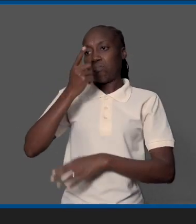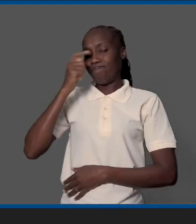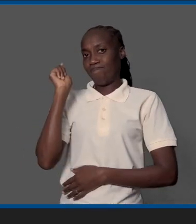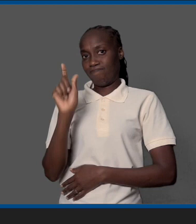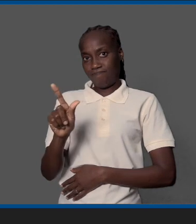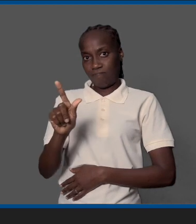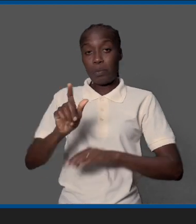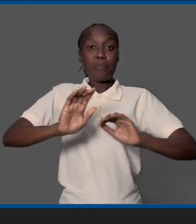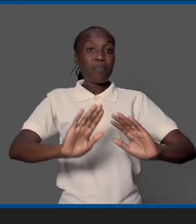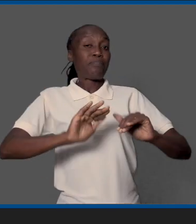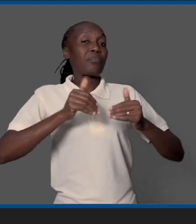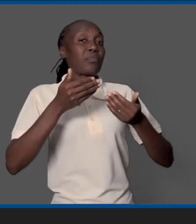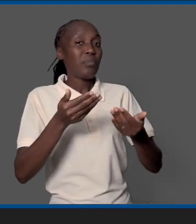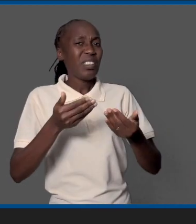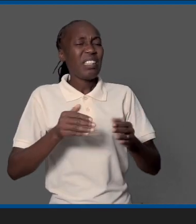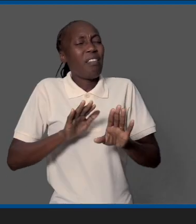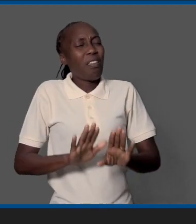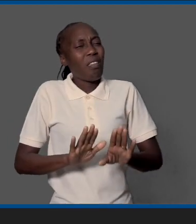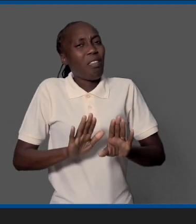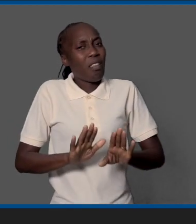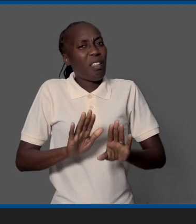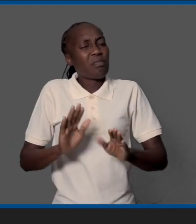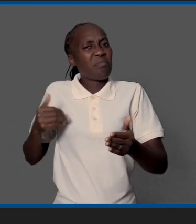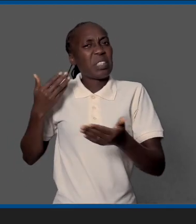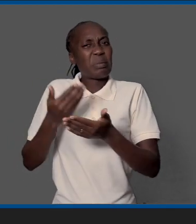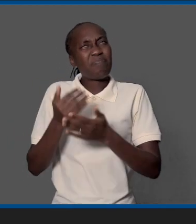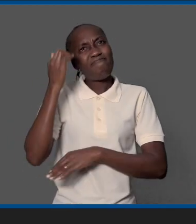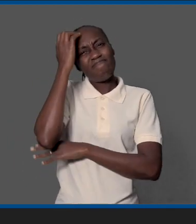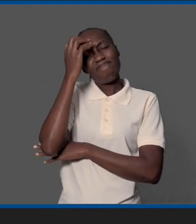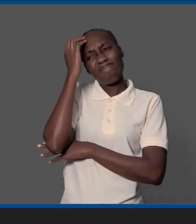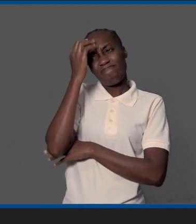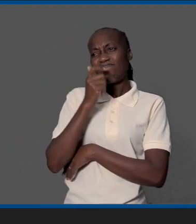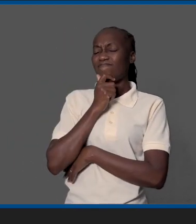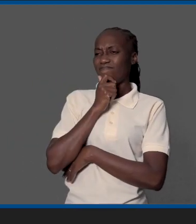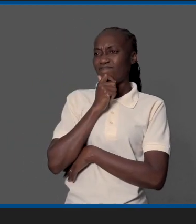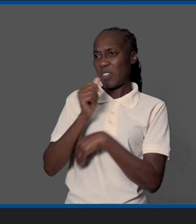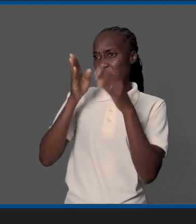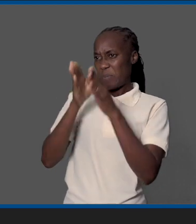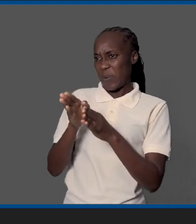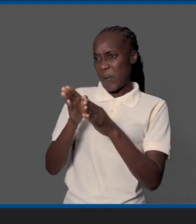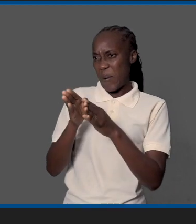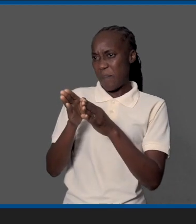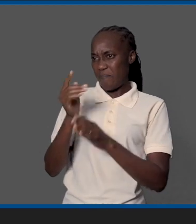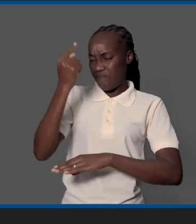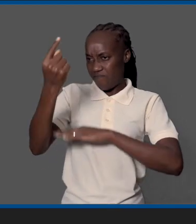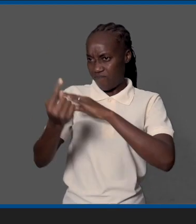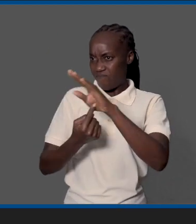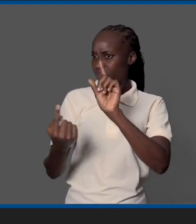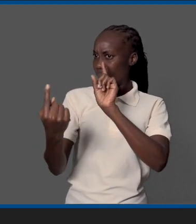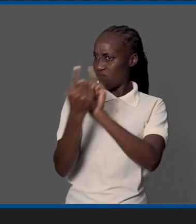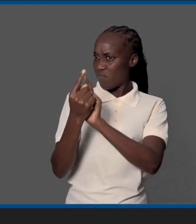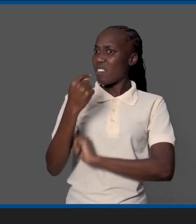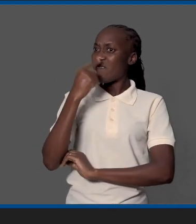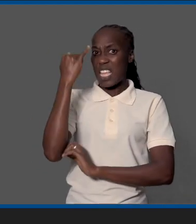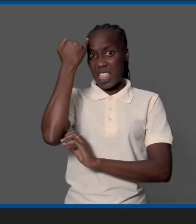fiquei, fiquei, fiquei. Pensei, veio alguém e me deu uma ideia de carvão. Então, experimentei o